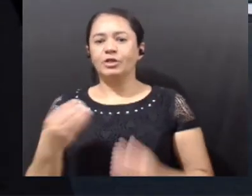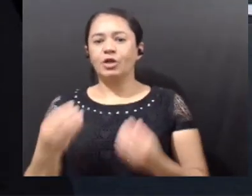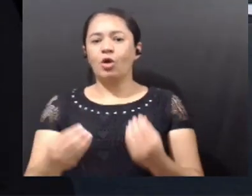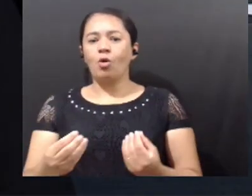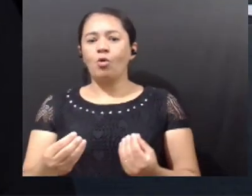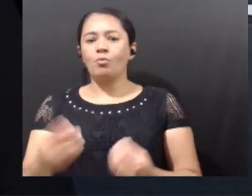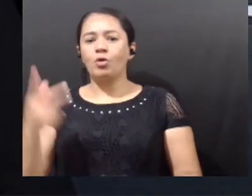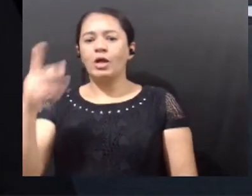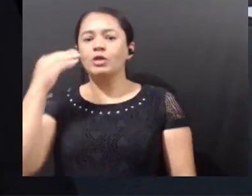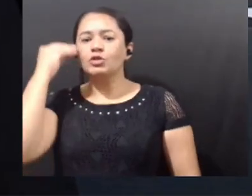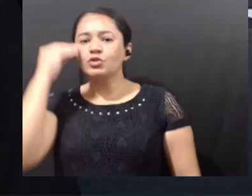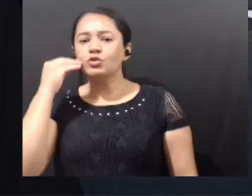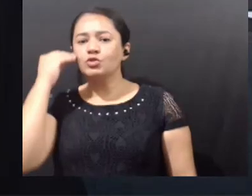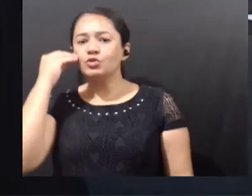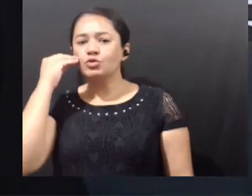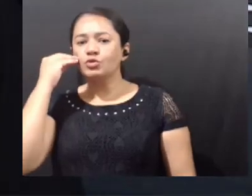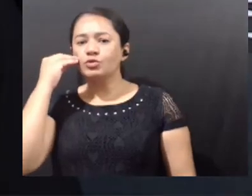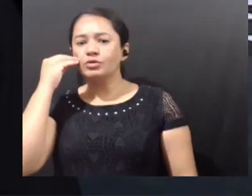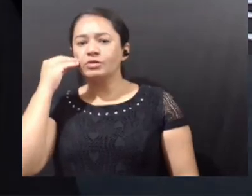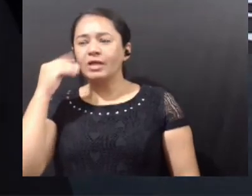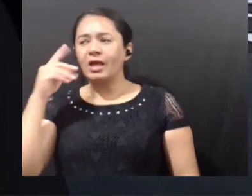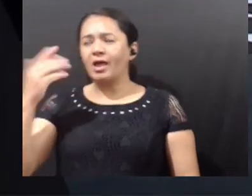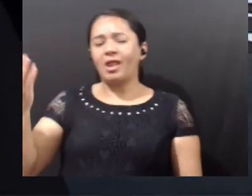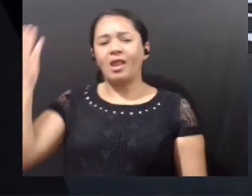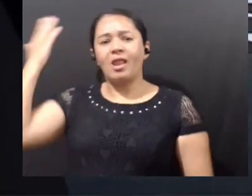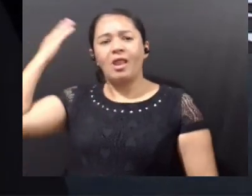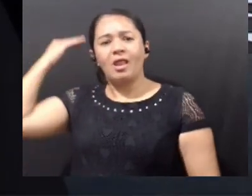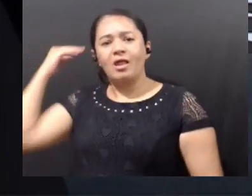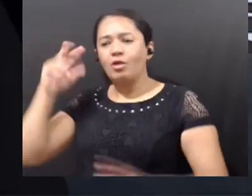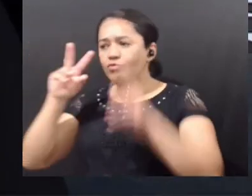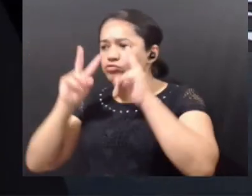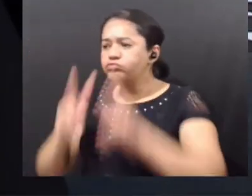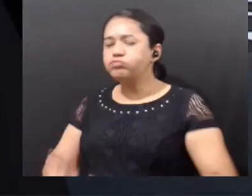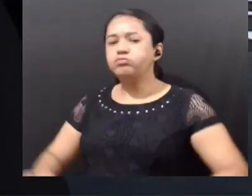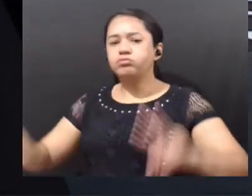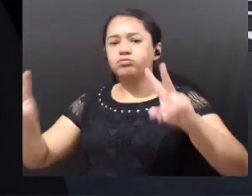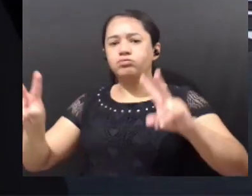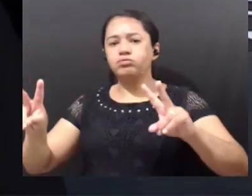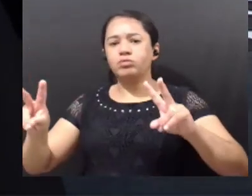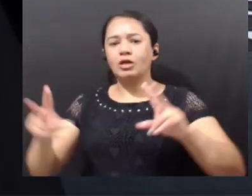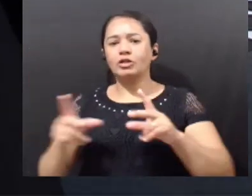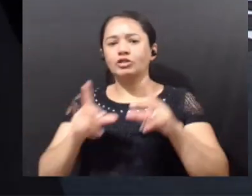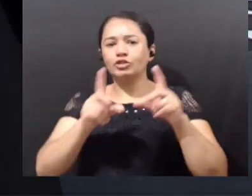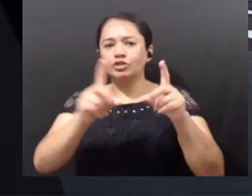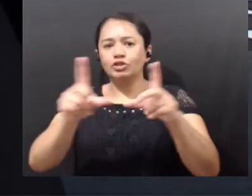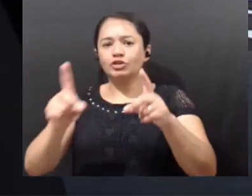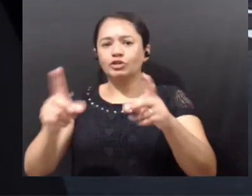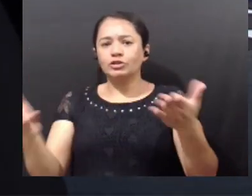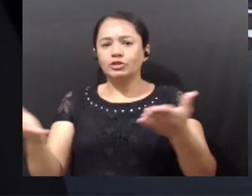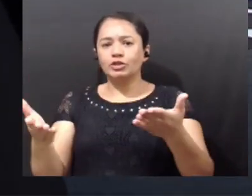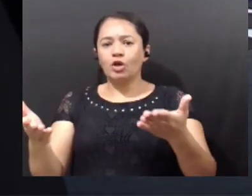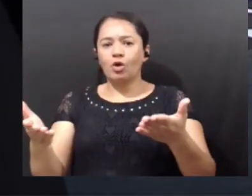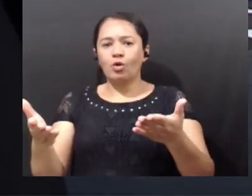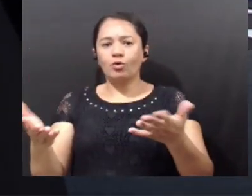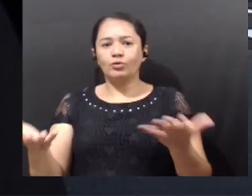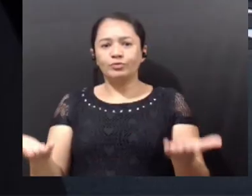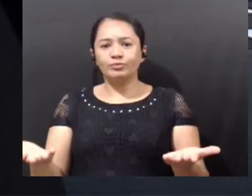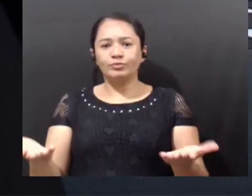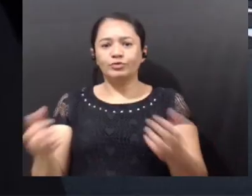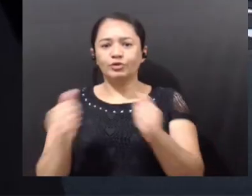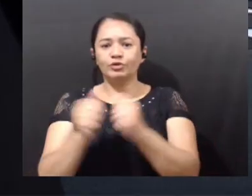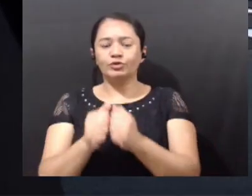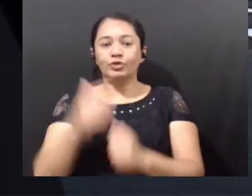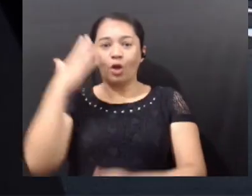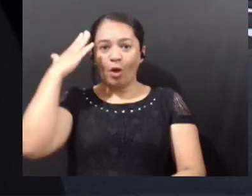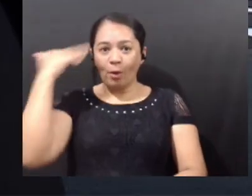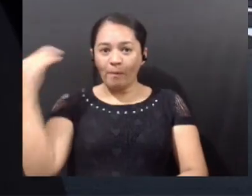experiência do Expedito, que lá atrás tiveram essa visão de negócio, hoje estão no franchising aí, com muito sucesso, num